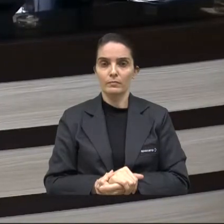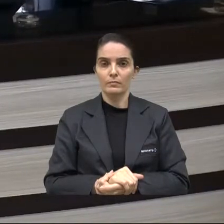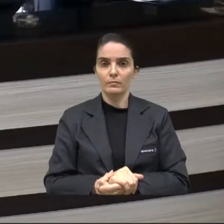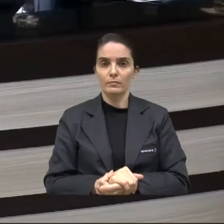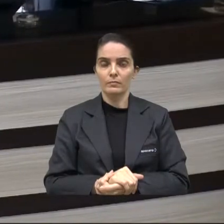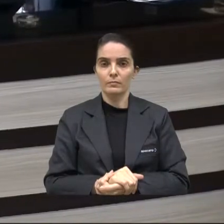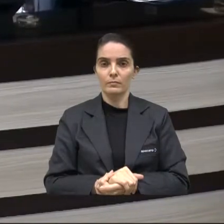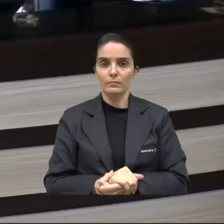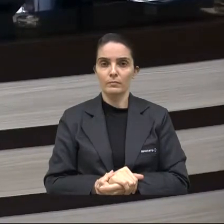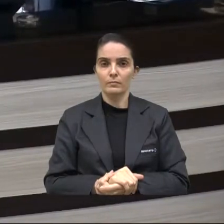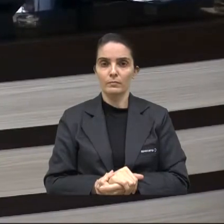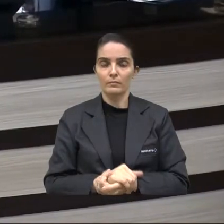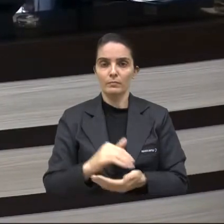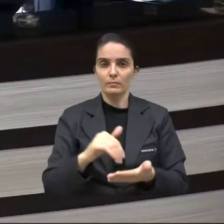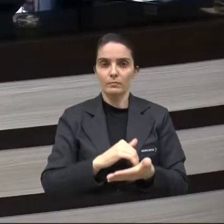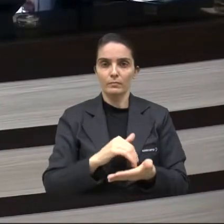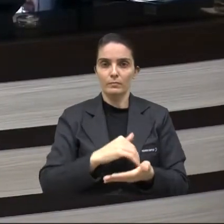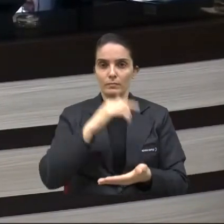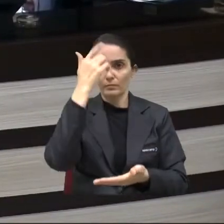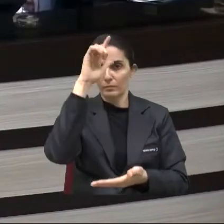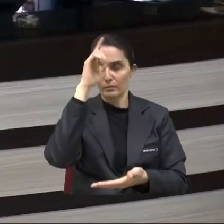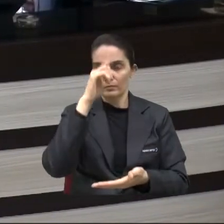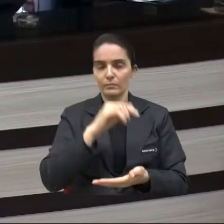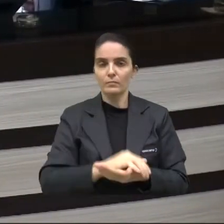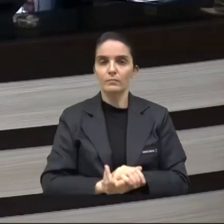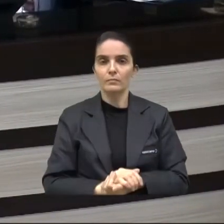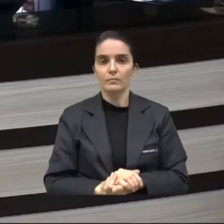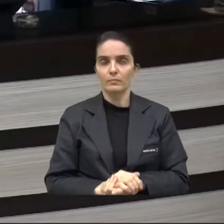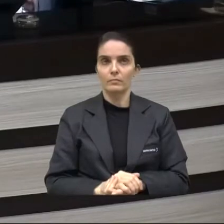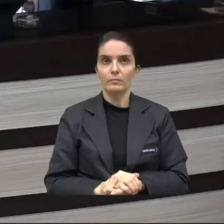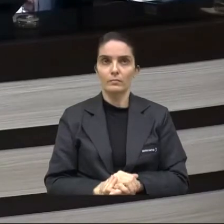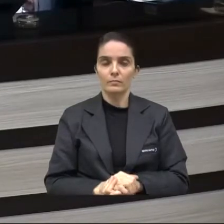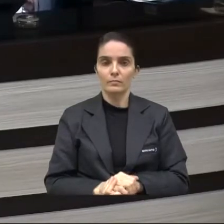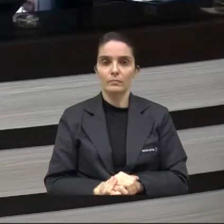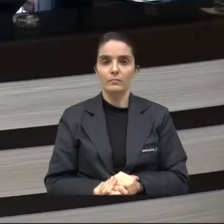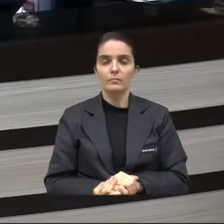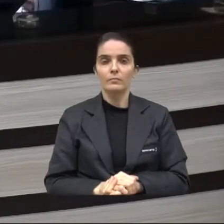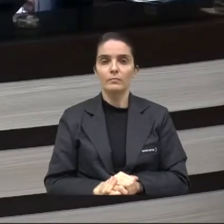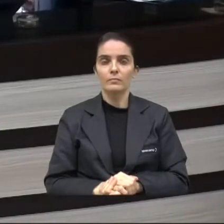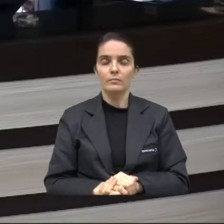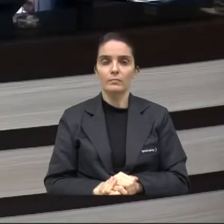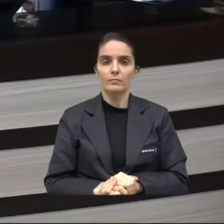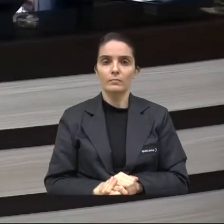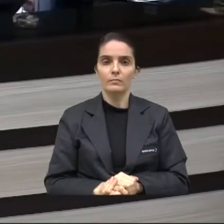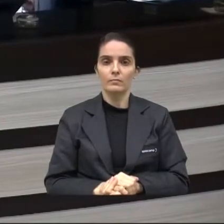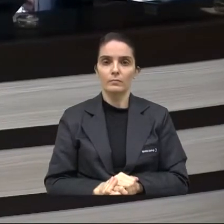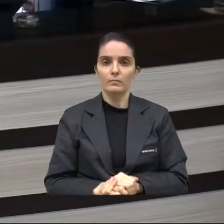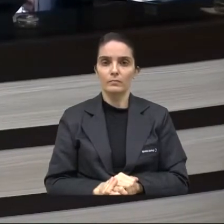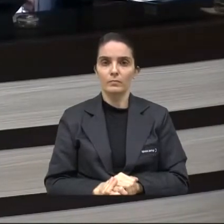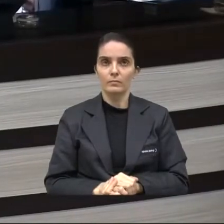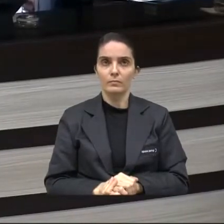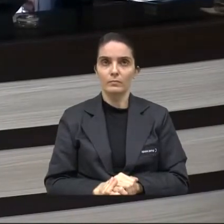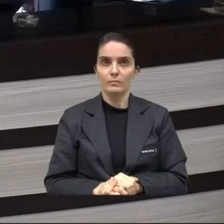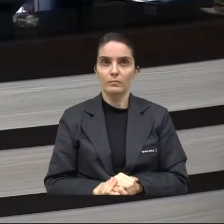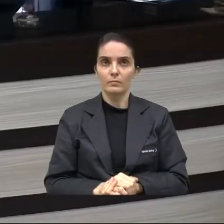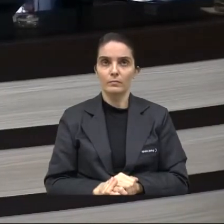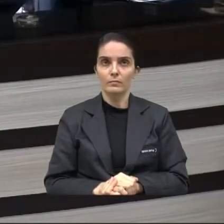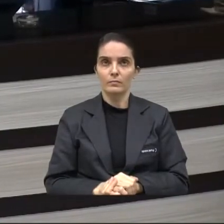Com a palavra o secretário. A matéria para ad hoc. ser lida, senhora presidente. Pois não, seu secretário.